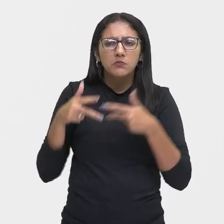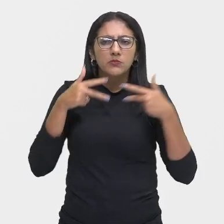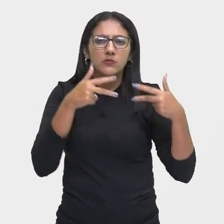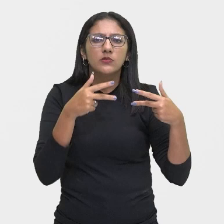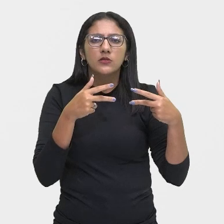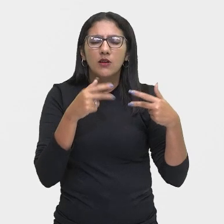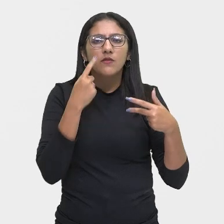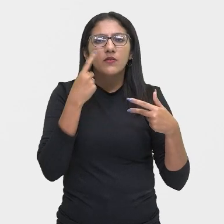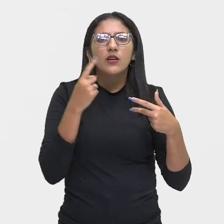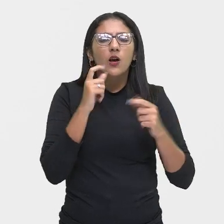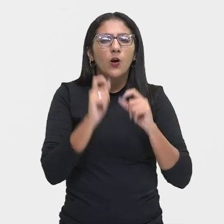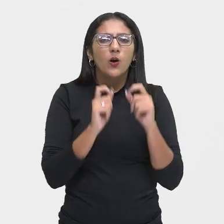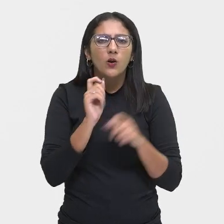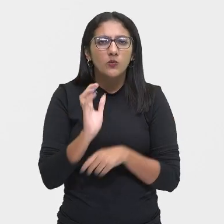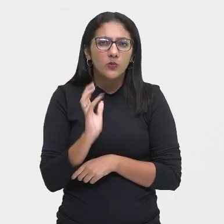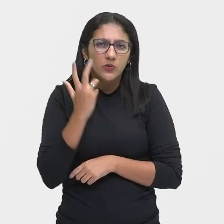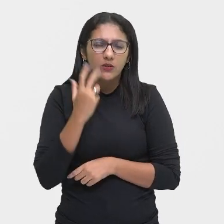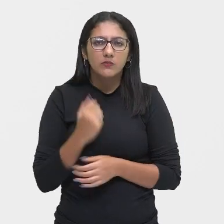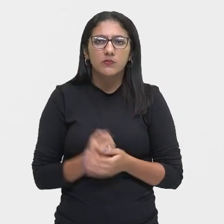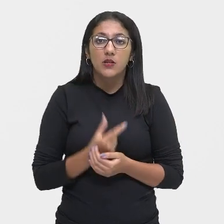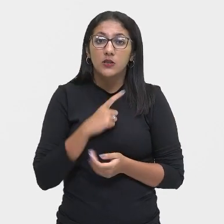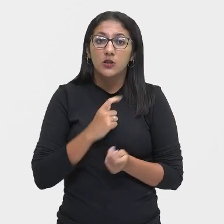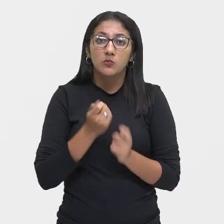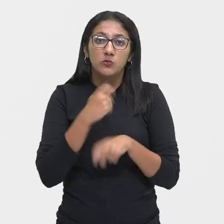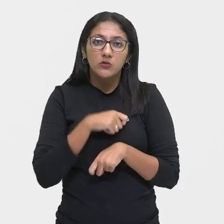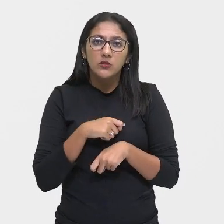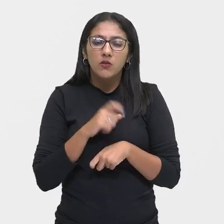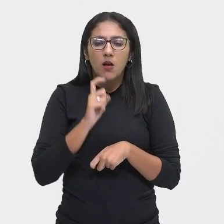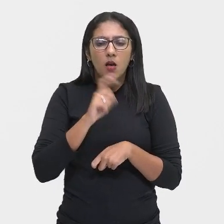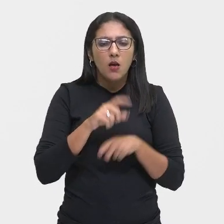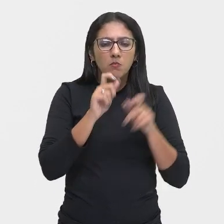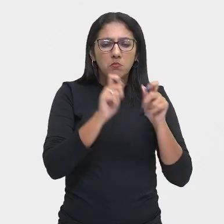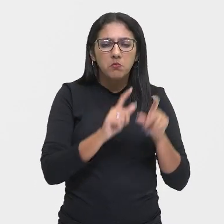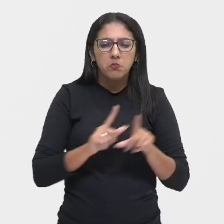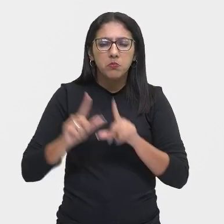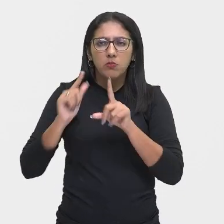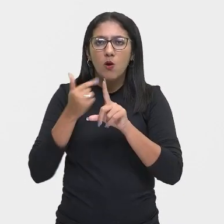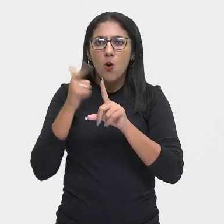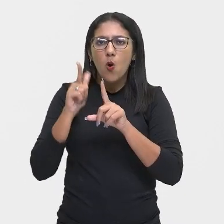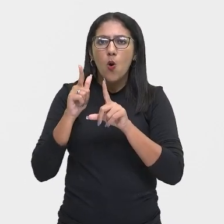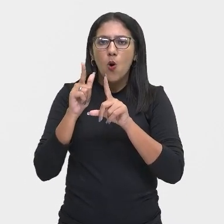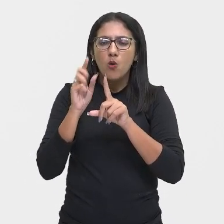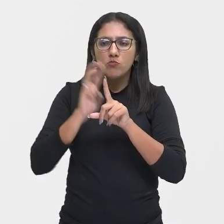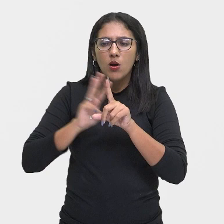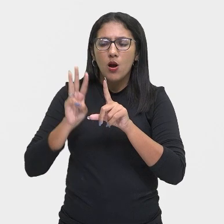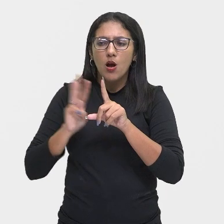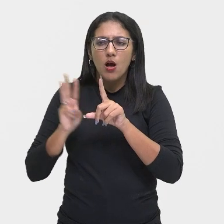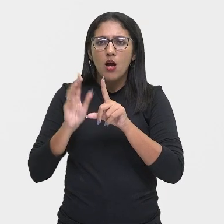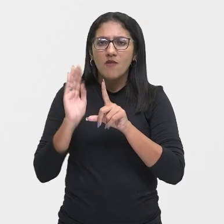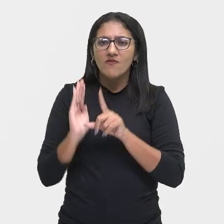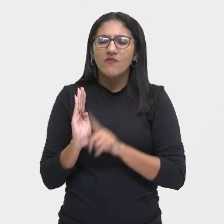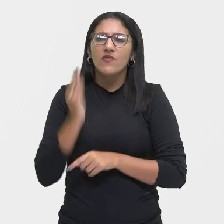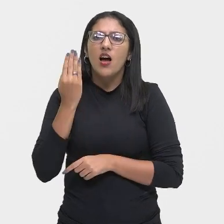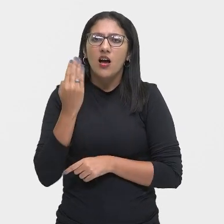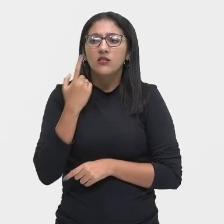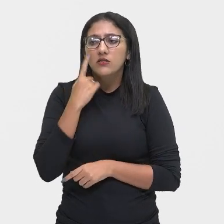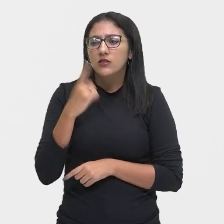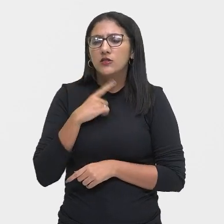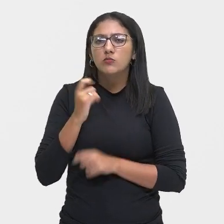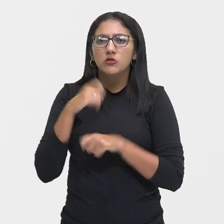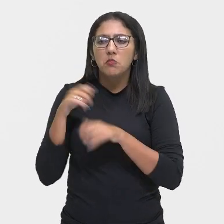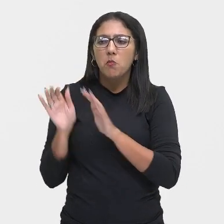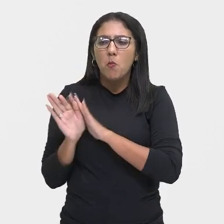link, ele pode nos levar a uma falsa página em que poderemos ter os